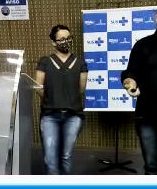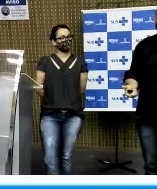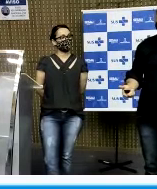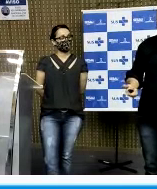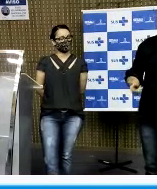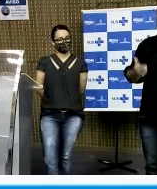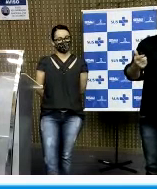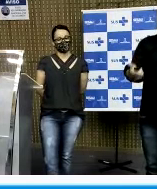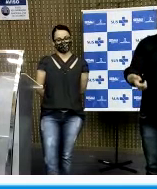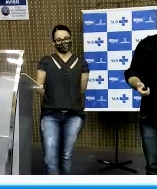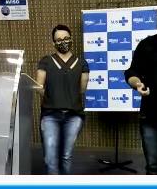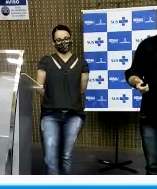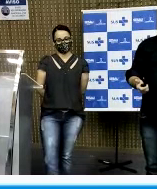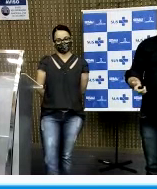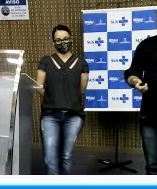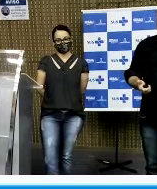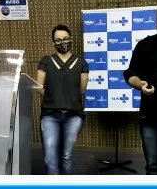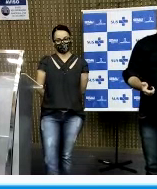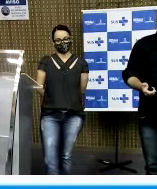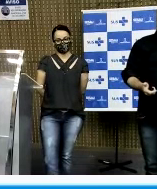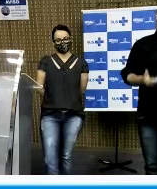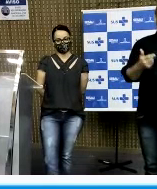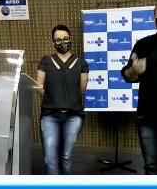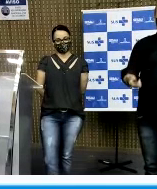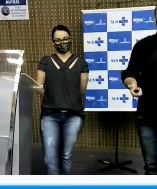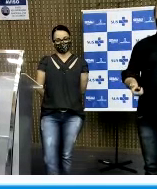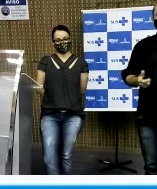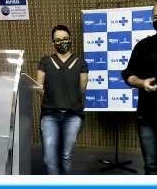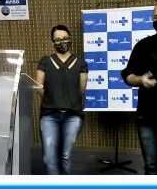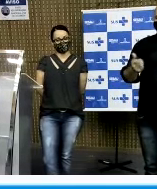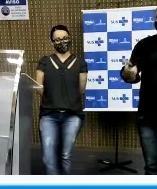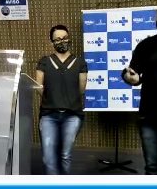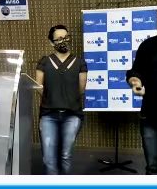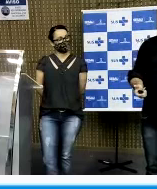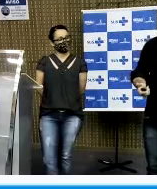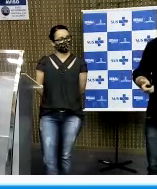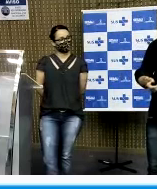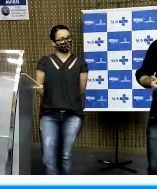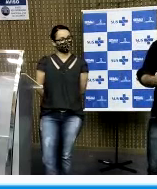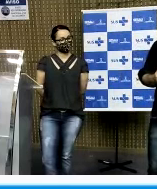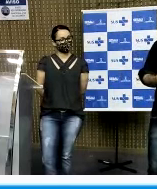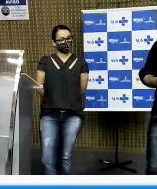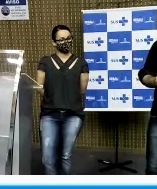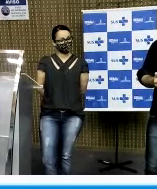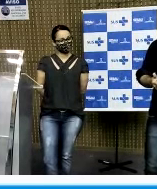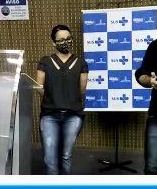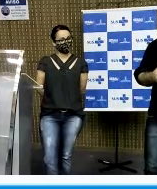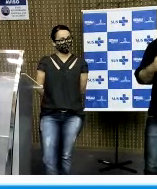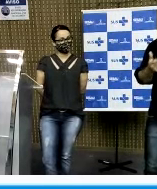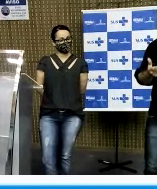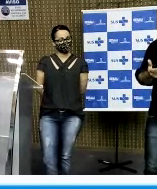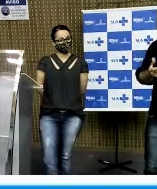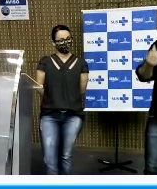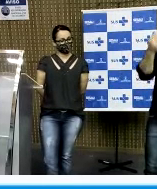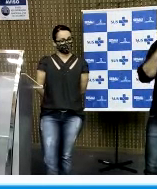grande valia. E um alinhamento de processo também junto à equipe de saúde do Centro Penal Agroindustrial da Gameleira, que é de onde